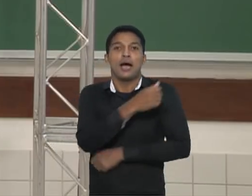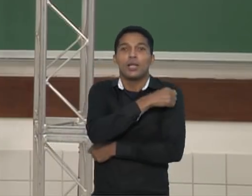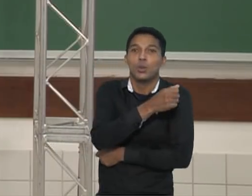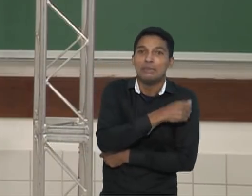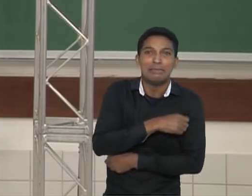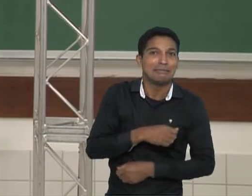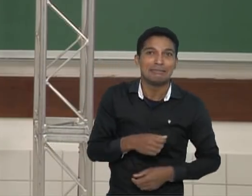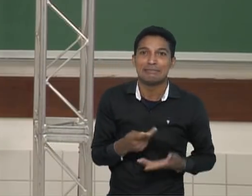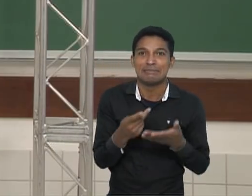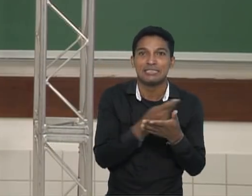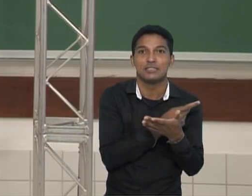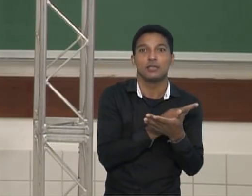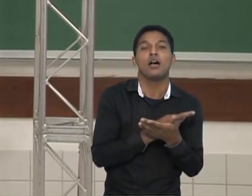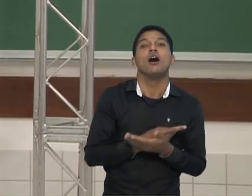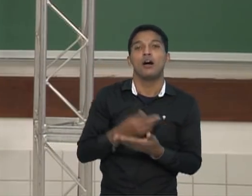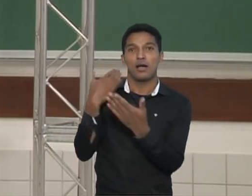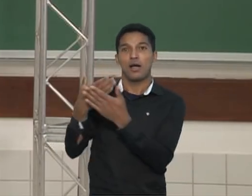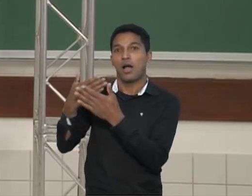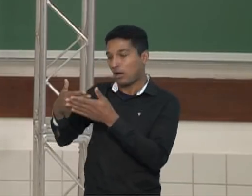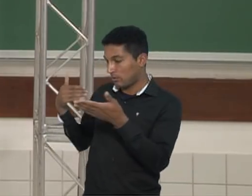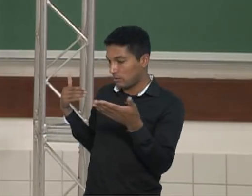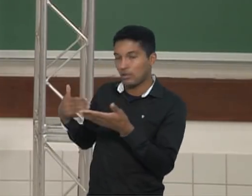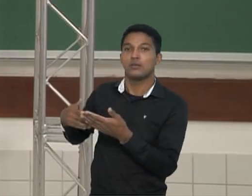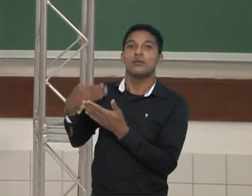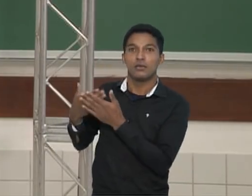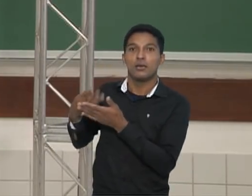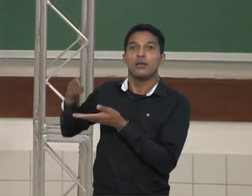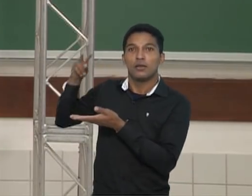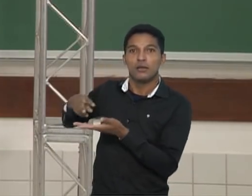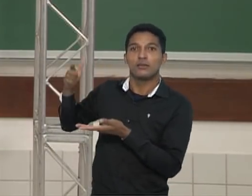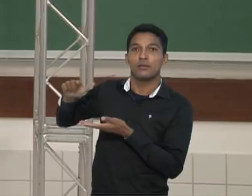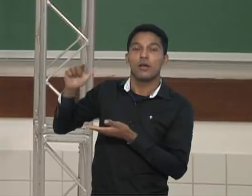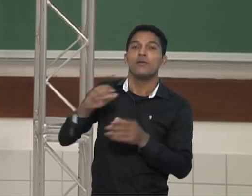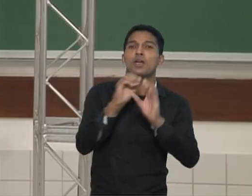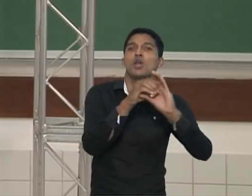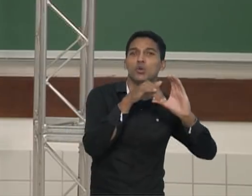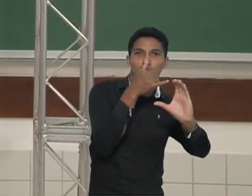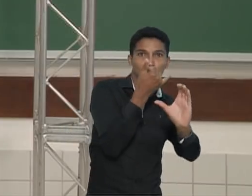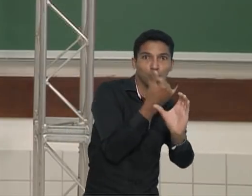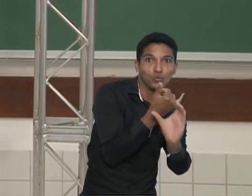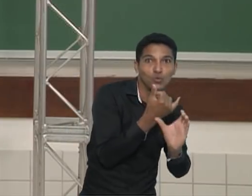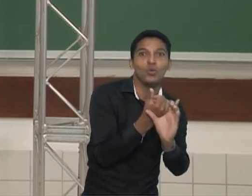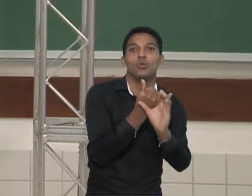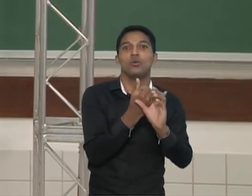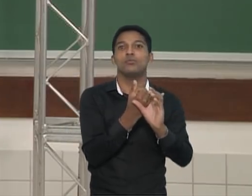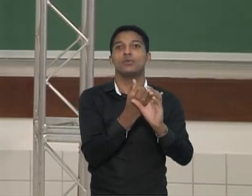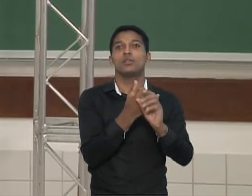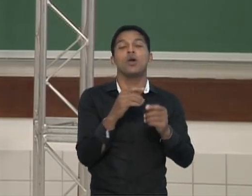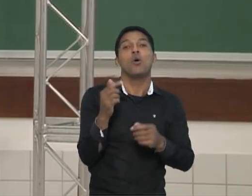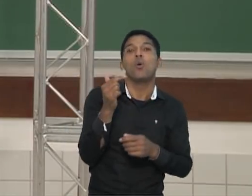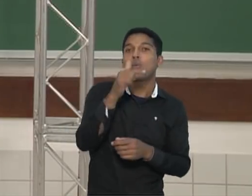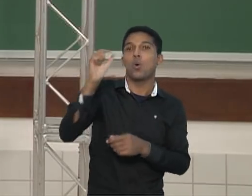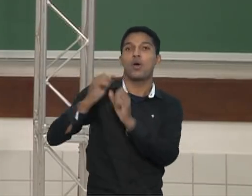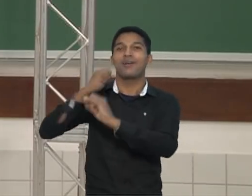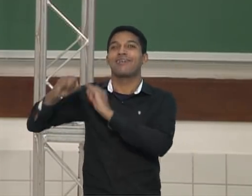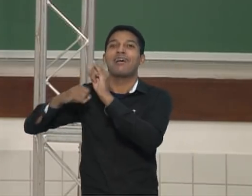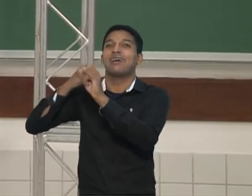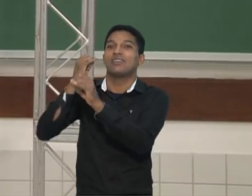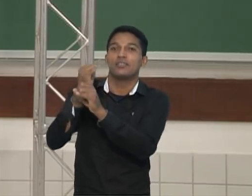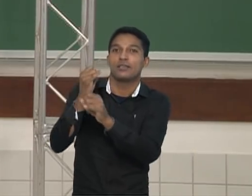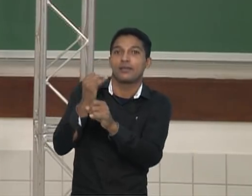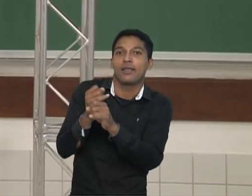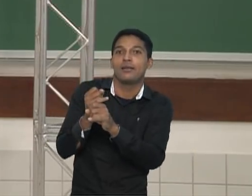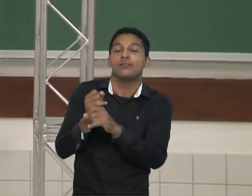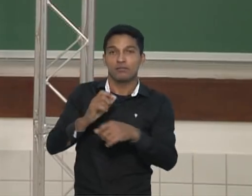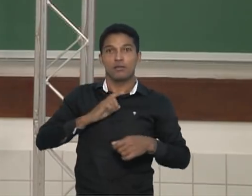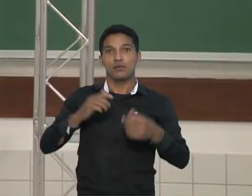acertou, reveja a aula. Quem tem condições de ver lá no YouTube, numa outra plataforma, vai ter esse